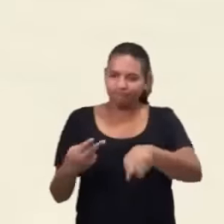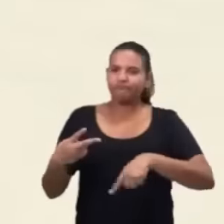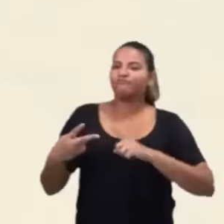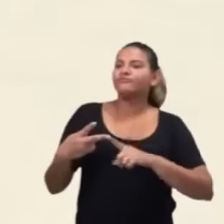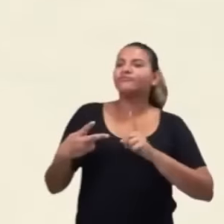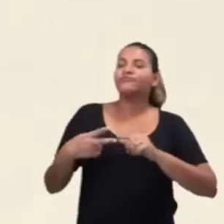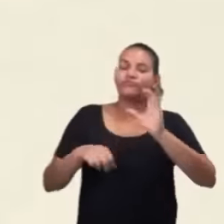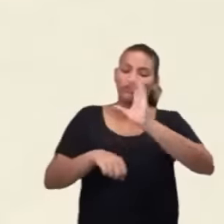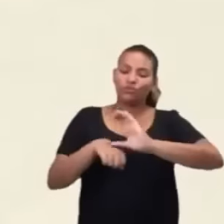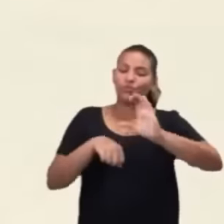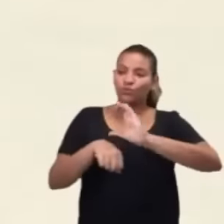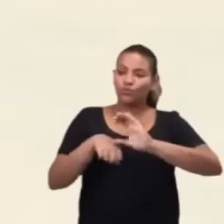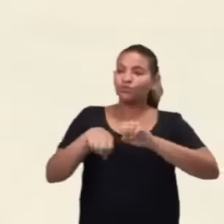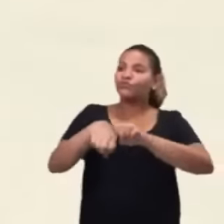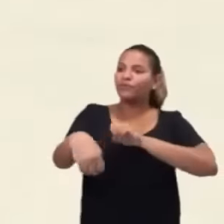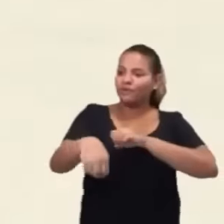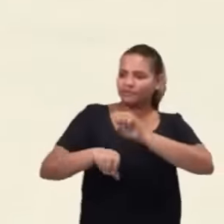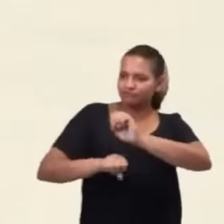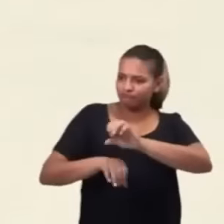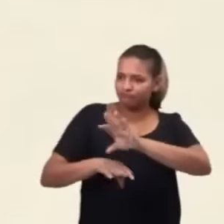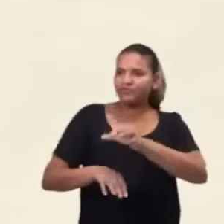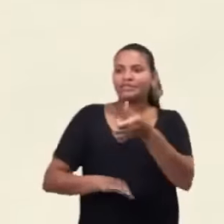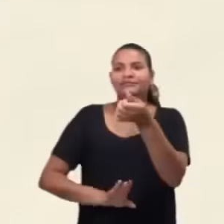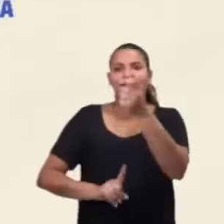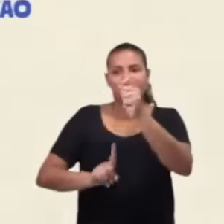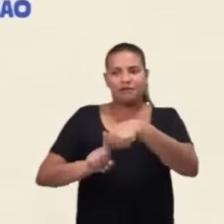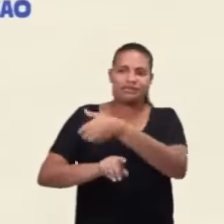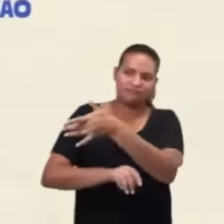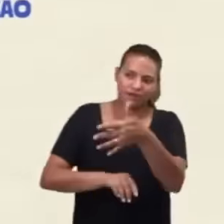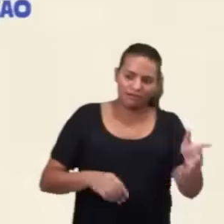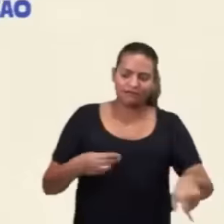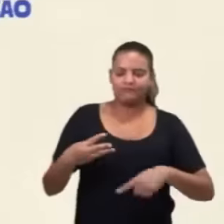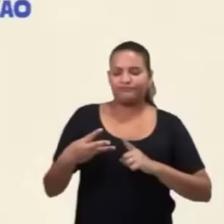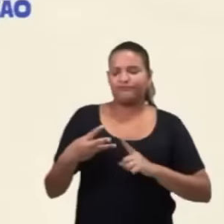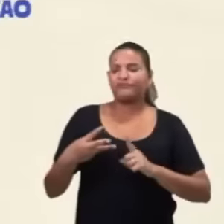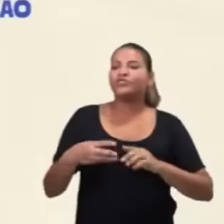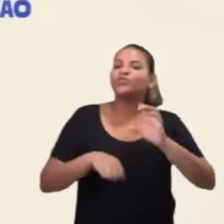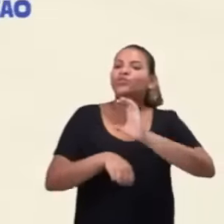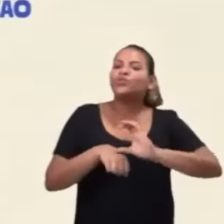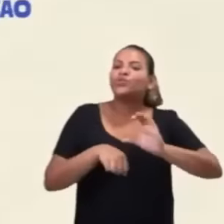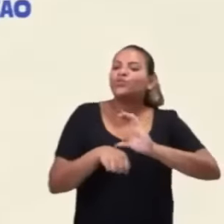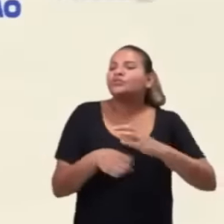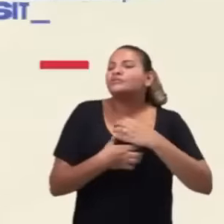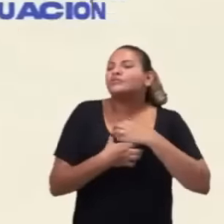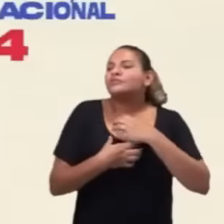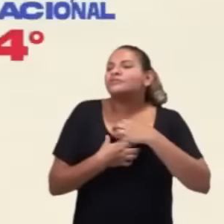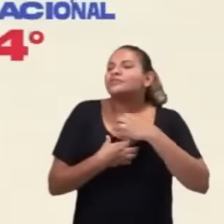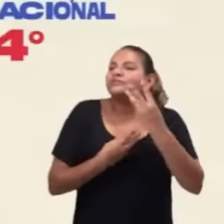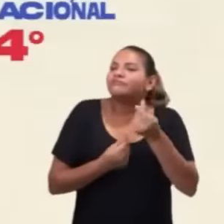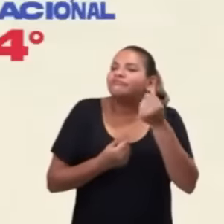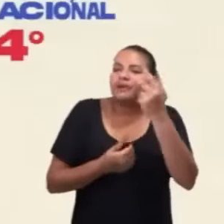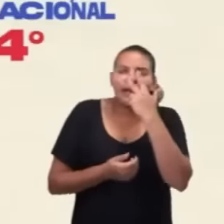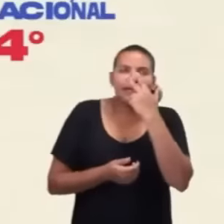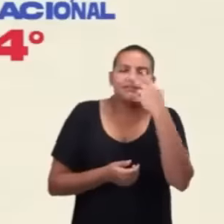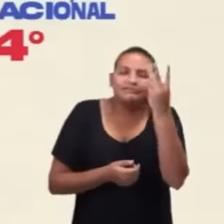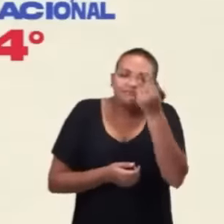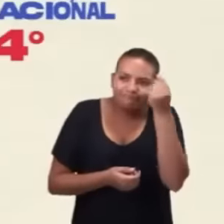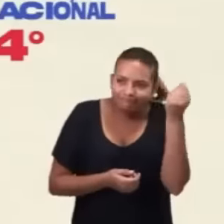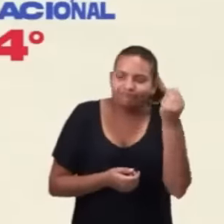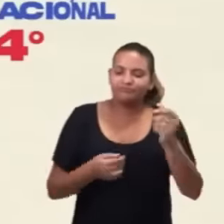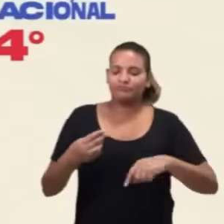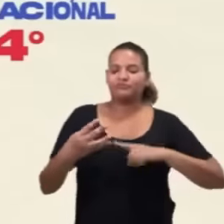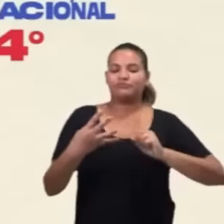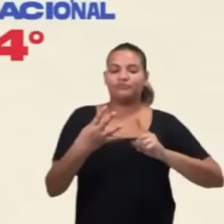que é um curso de formação que vai permear todos os 6 meses. Depois ele tem um curso de sensibilização. Depois disso ele tem uma